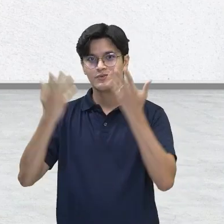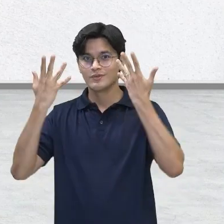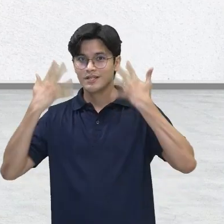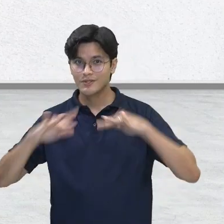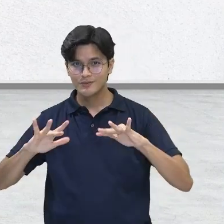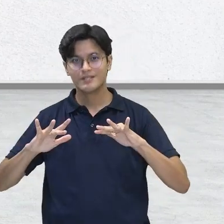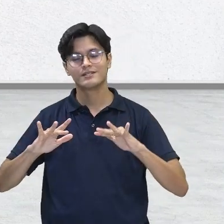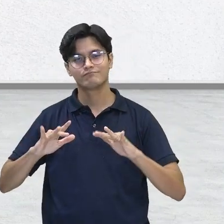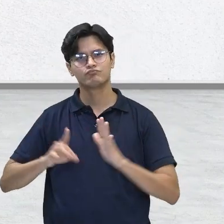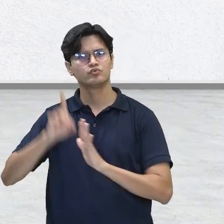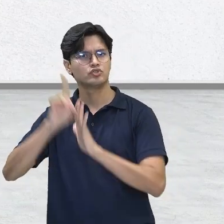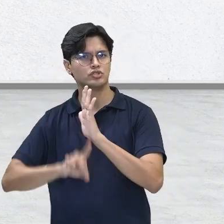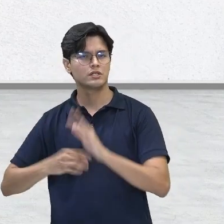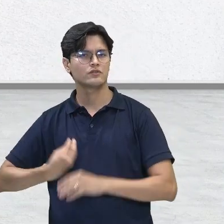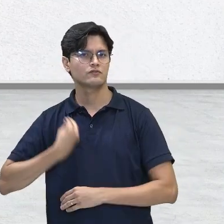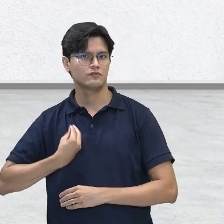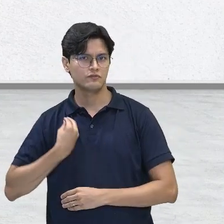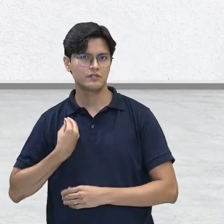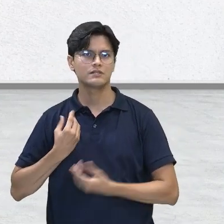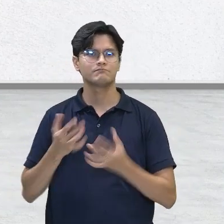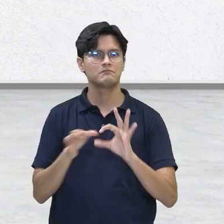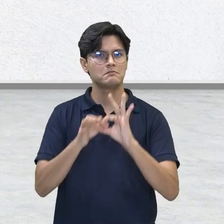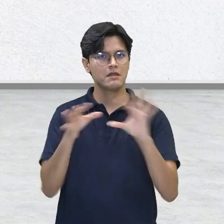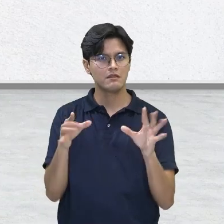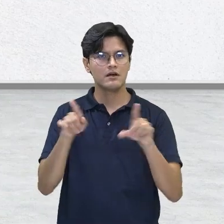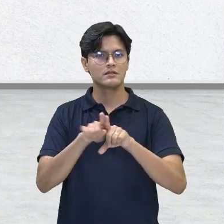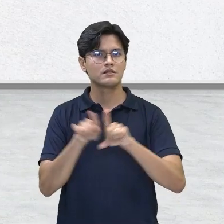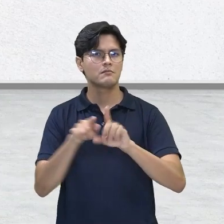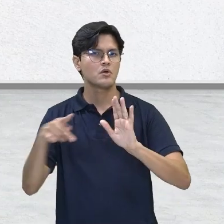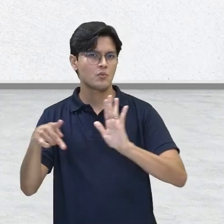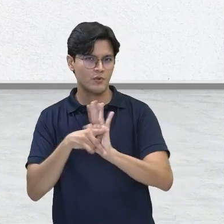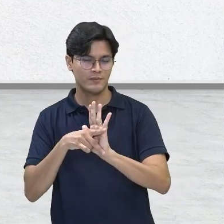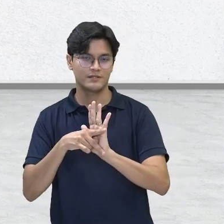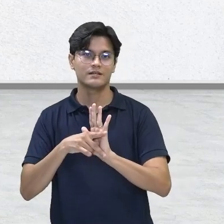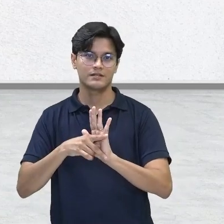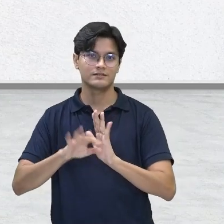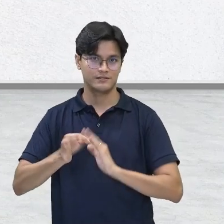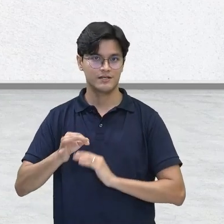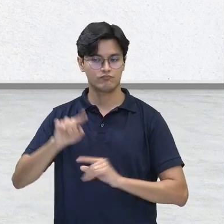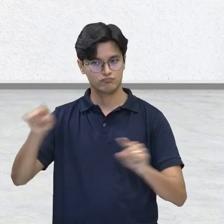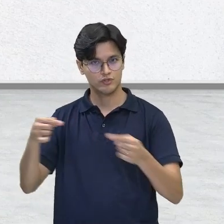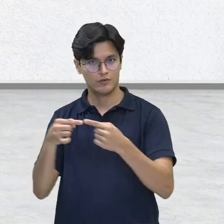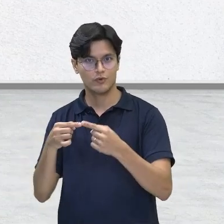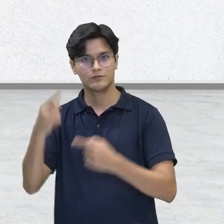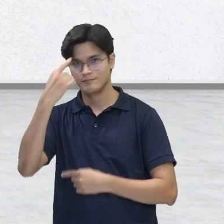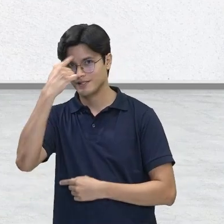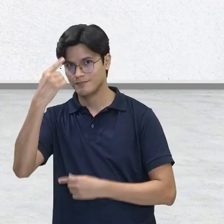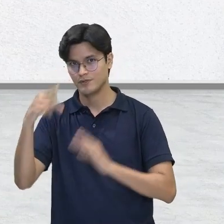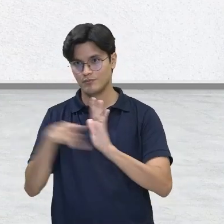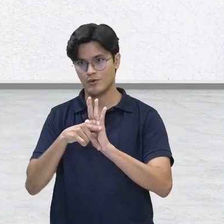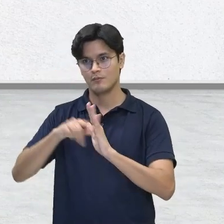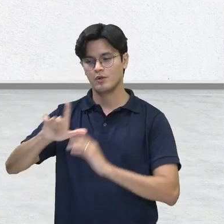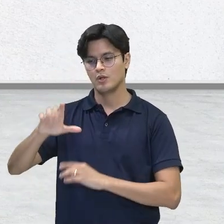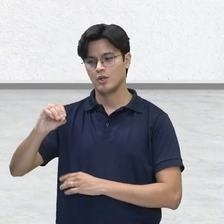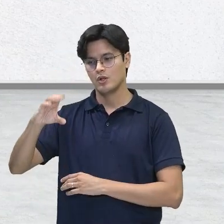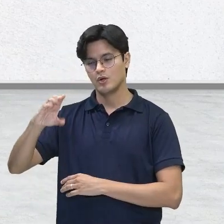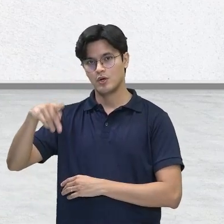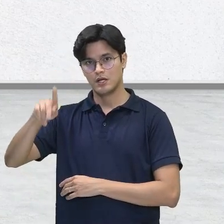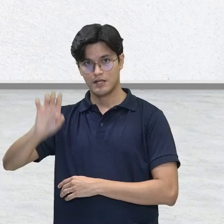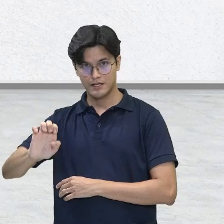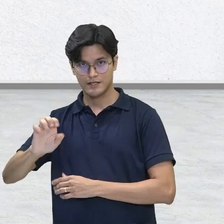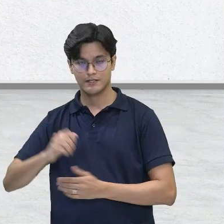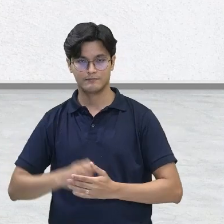à vida, direito à liberdade, direito à propriedade, do Locke. E o Rousseau? O Rousseau diz o seguinte: